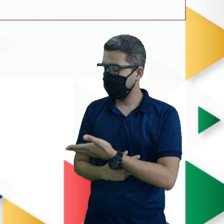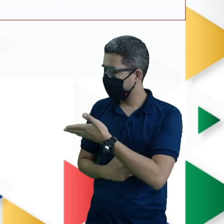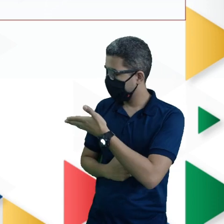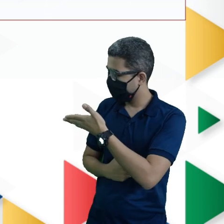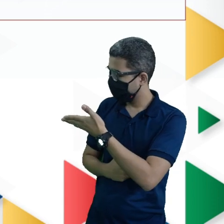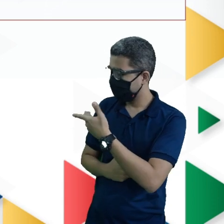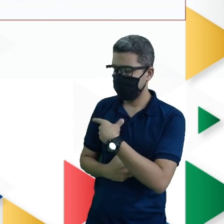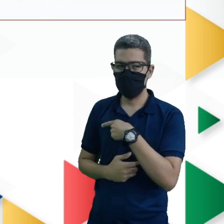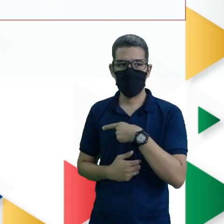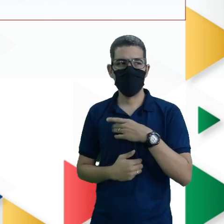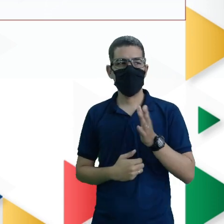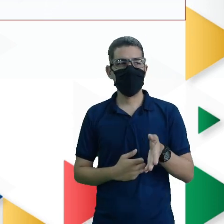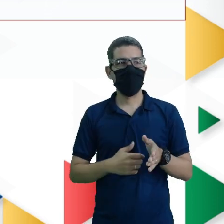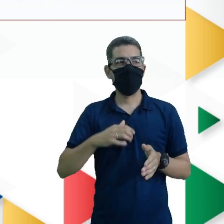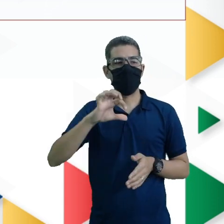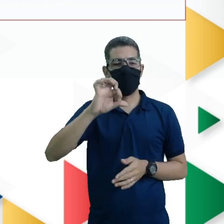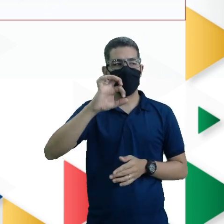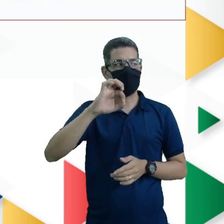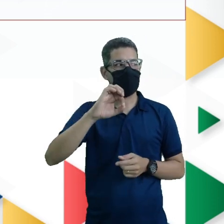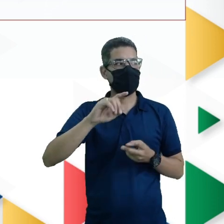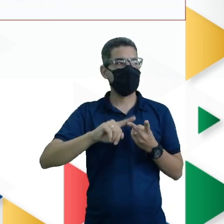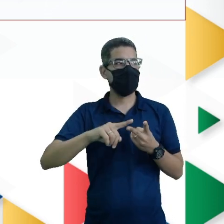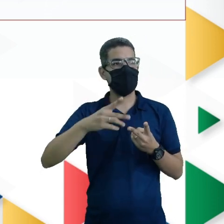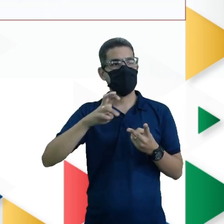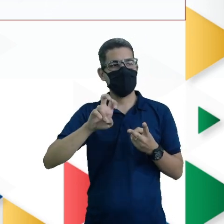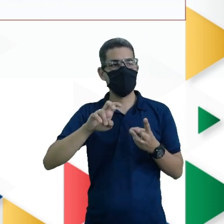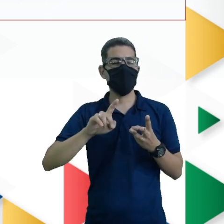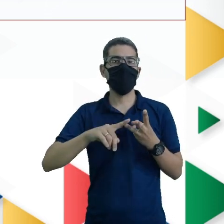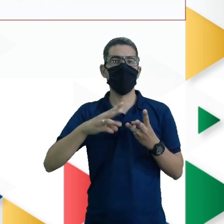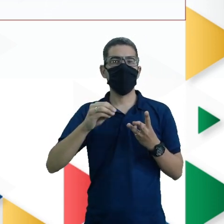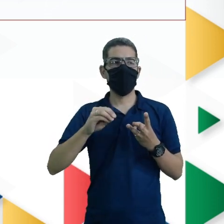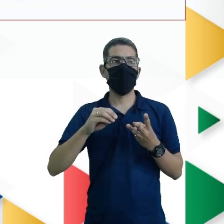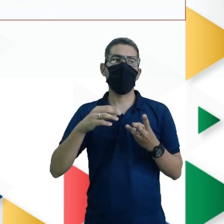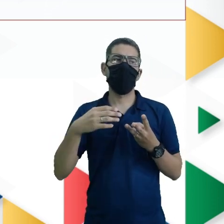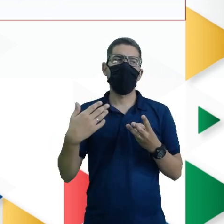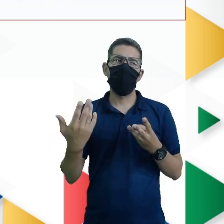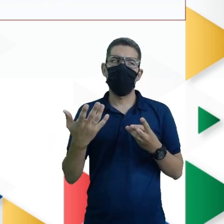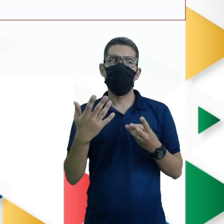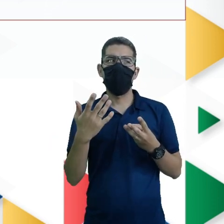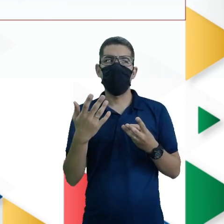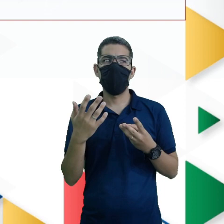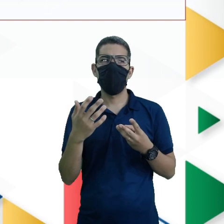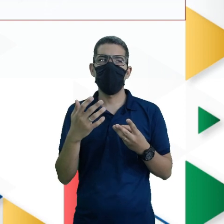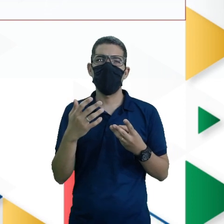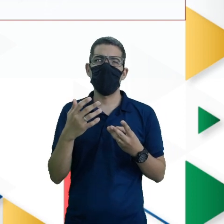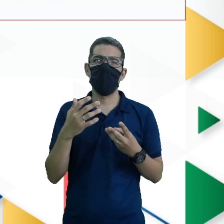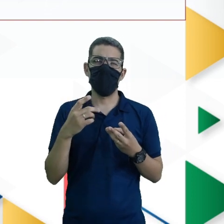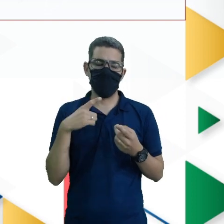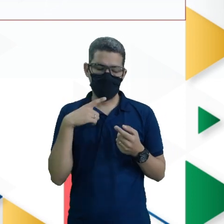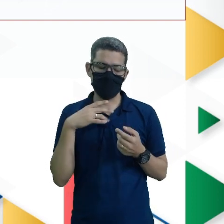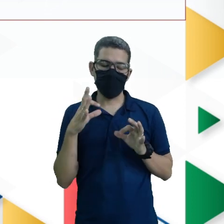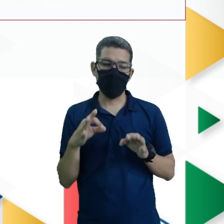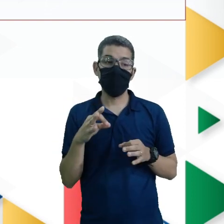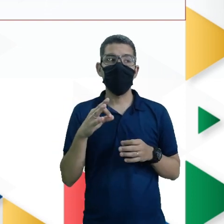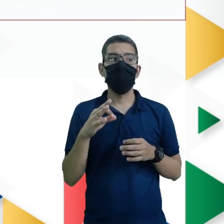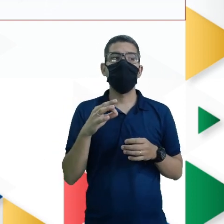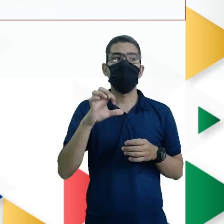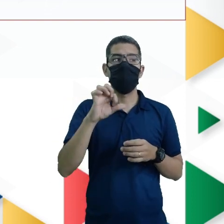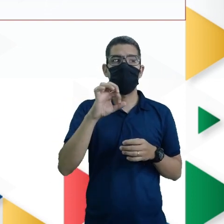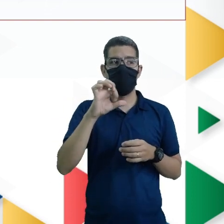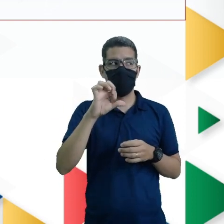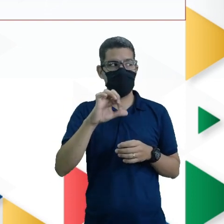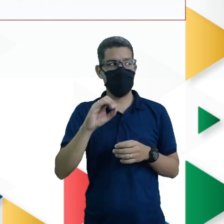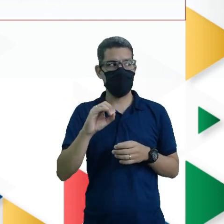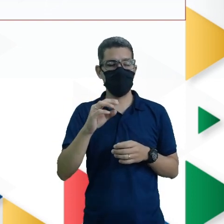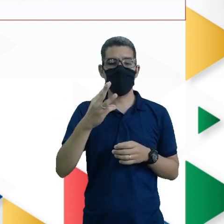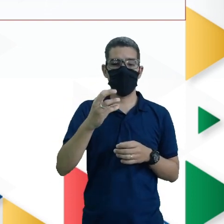esses ângulos, né? Vem 90, 45 e 30, ou vem 90, na verdade vem 90, 30 e 60,